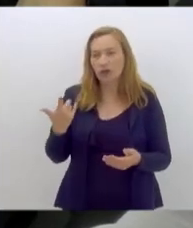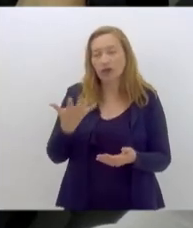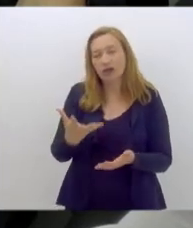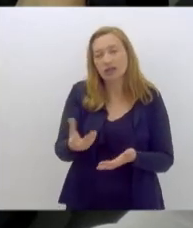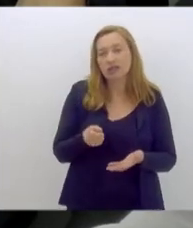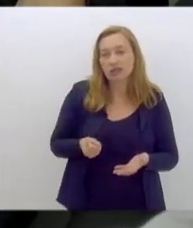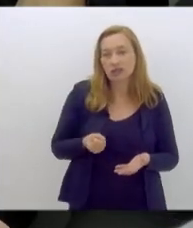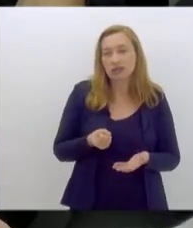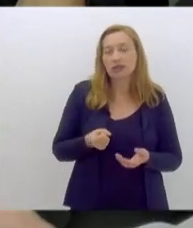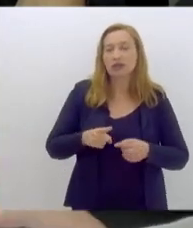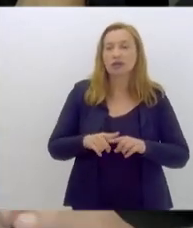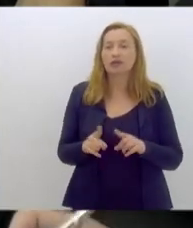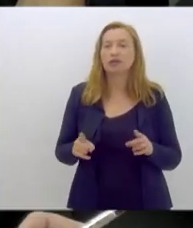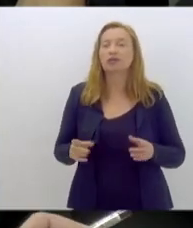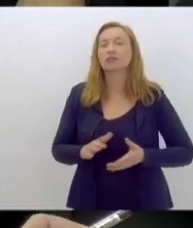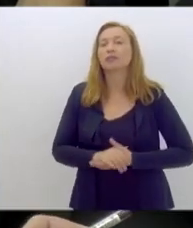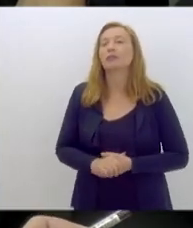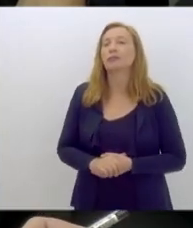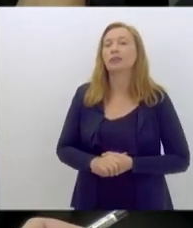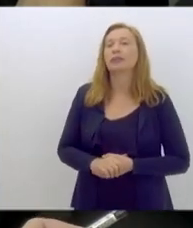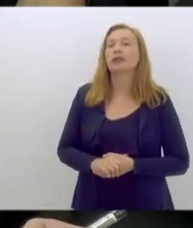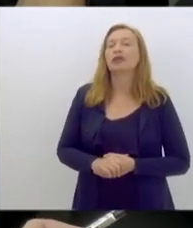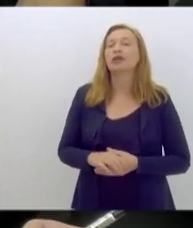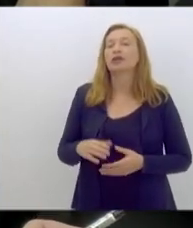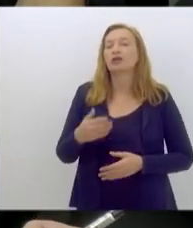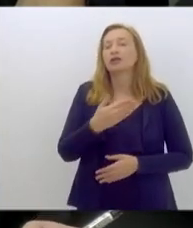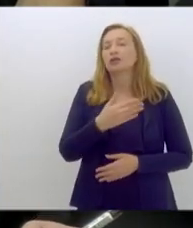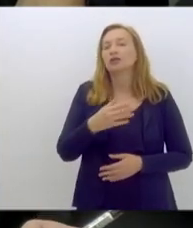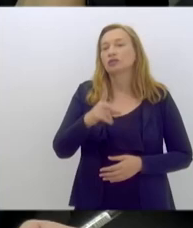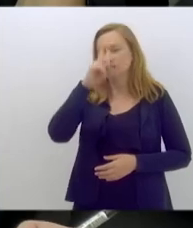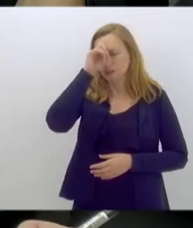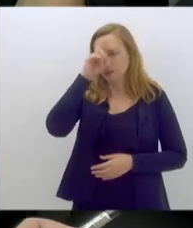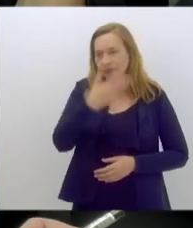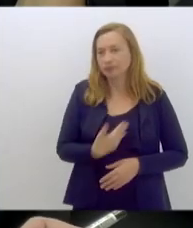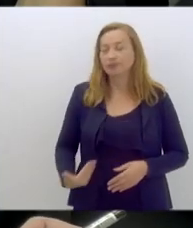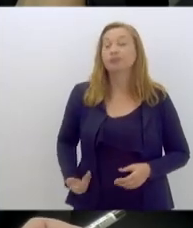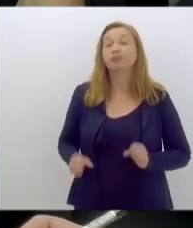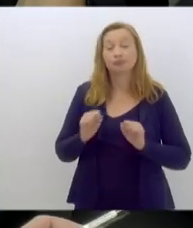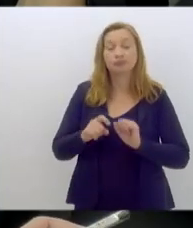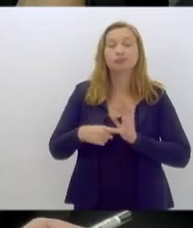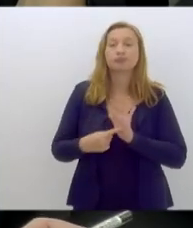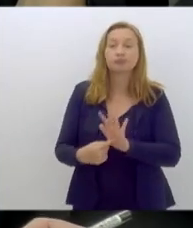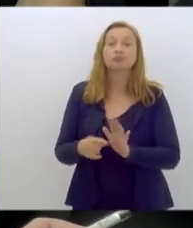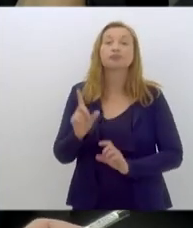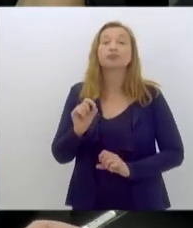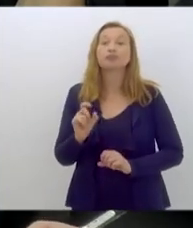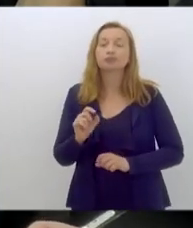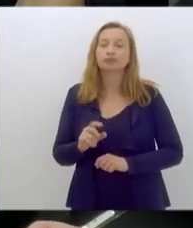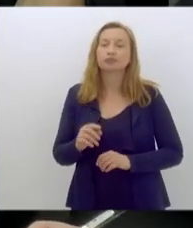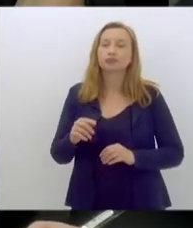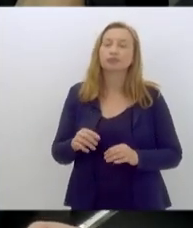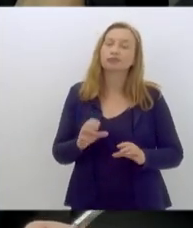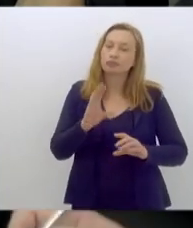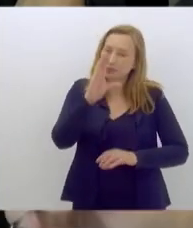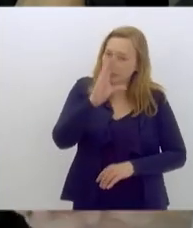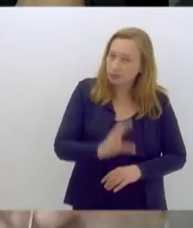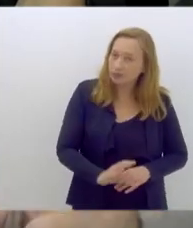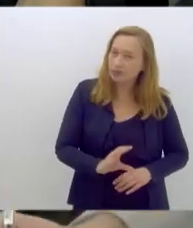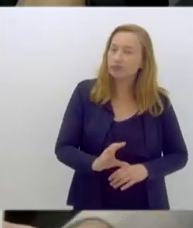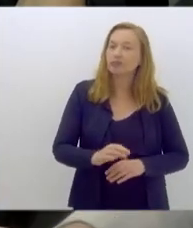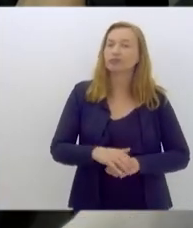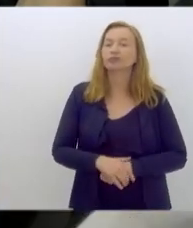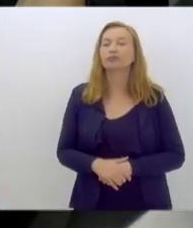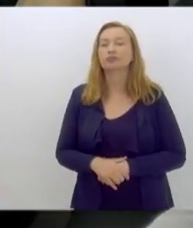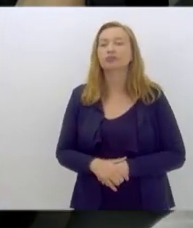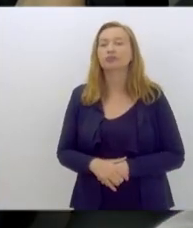precisamos de faturar nada a ninguém mas podemos demonstrar podemos demonstrar ao cidadão ao contribuinte